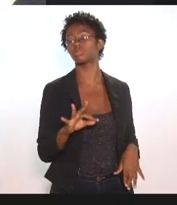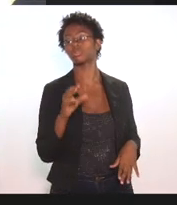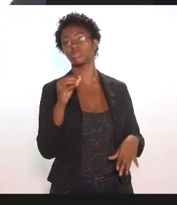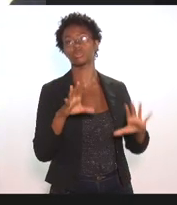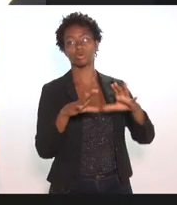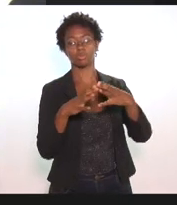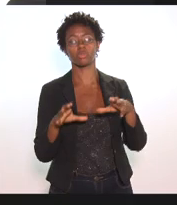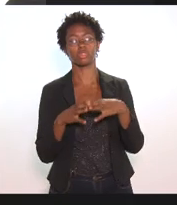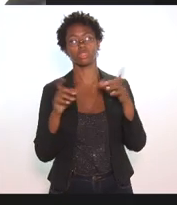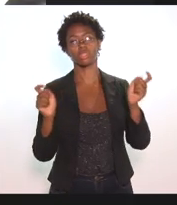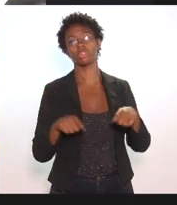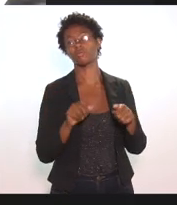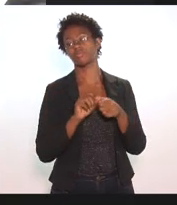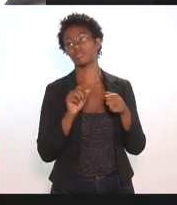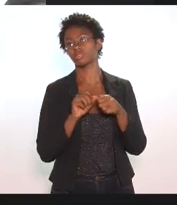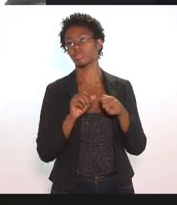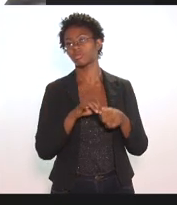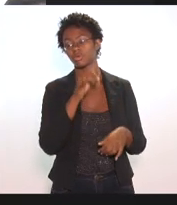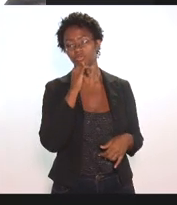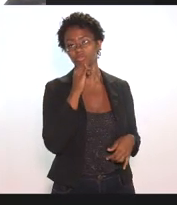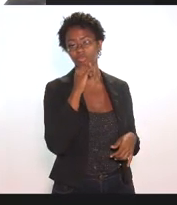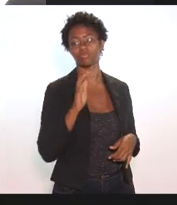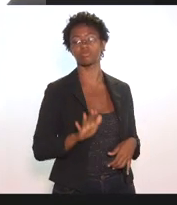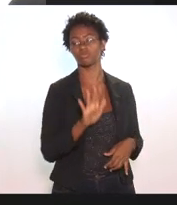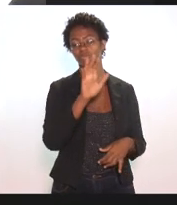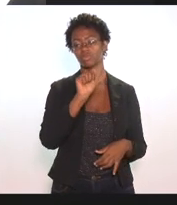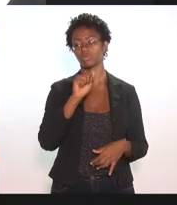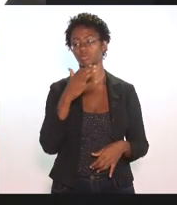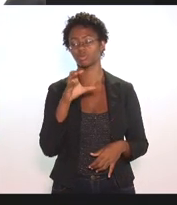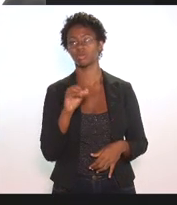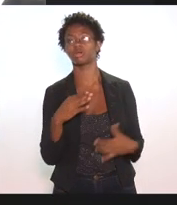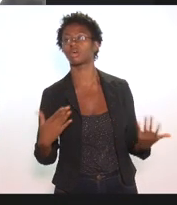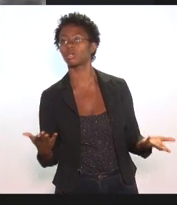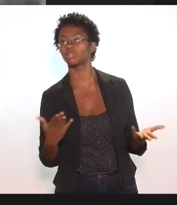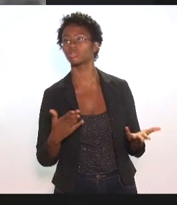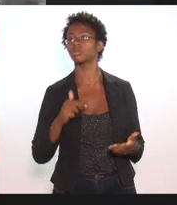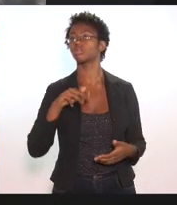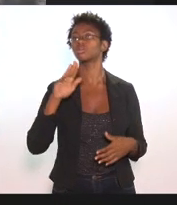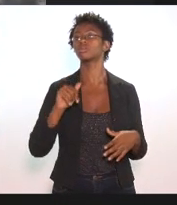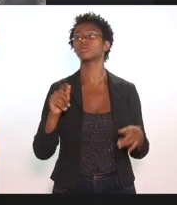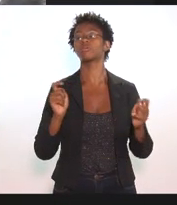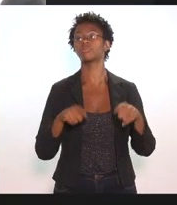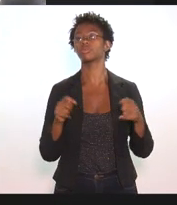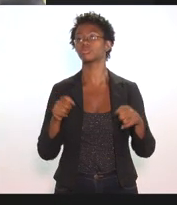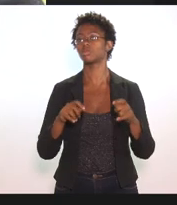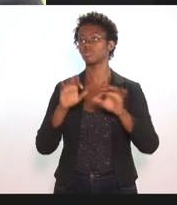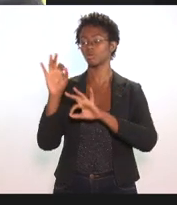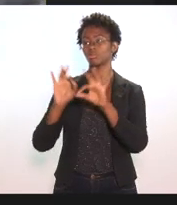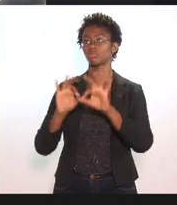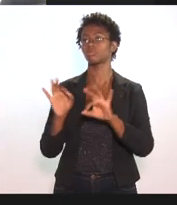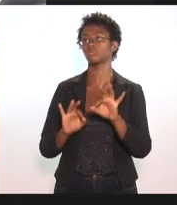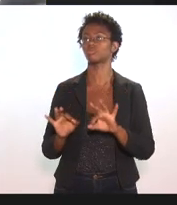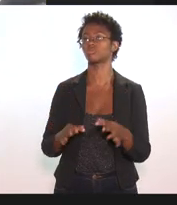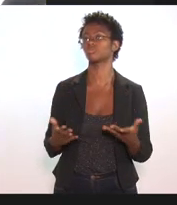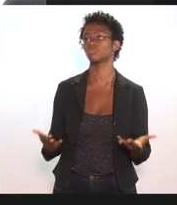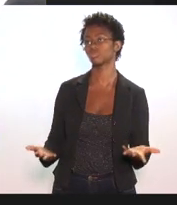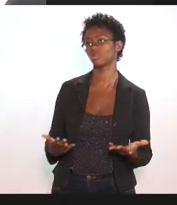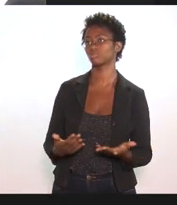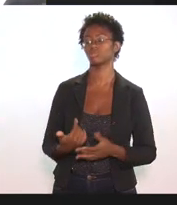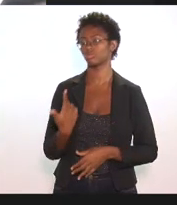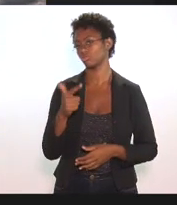um projeto. Por exemplo, Favela do Aço, aqui em Santa Cruz, quem é que vai ter a possibilidade de ajudar a fazer um projeto para ser apresentado? Fica muito